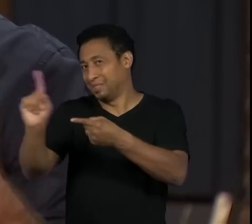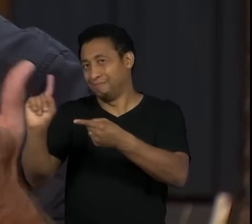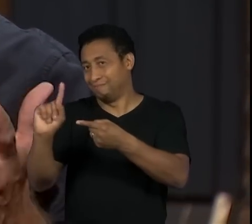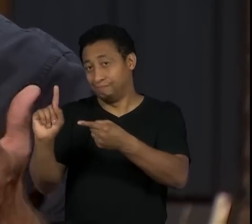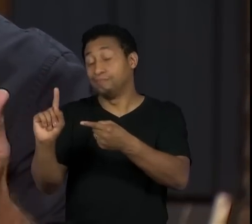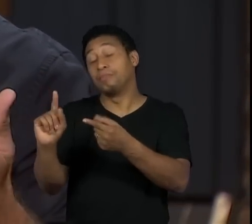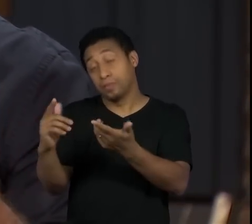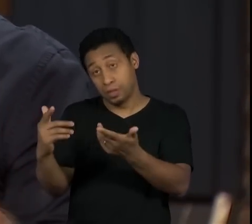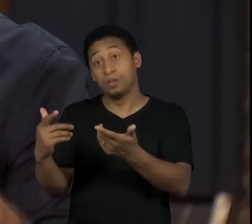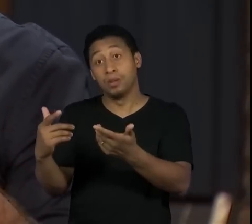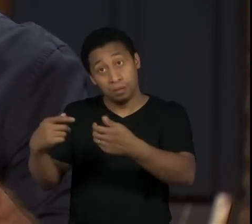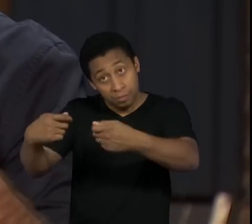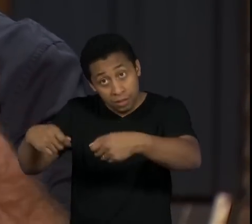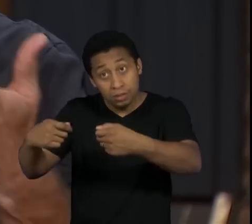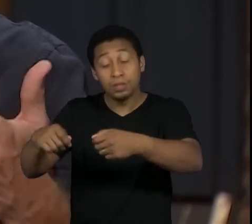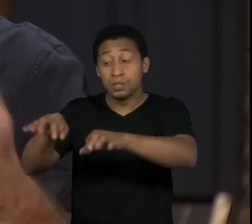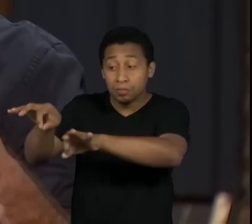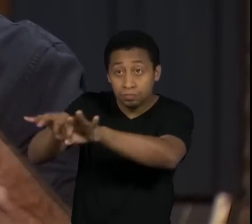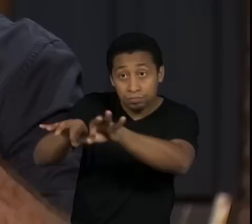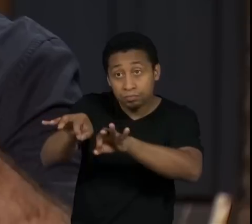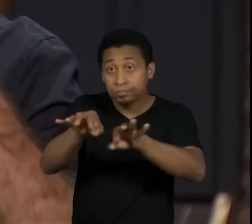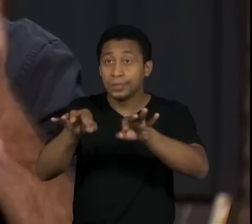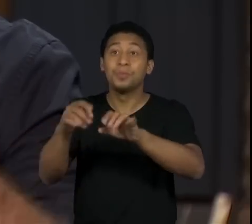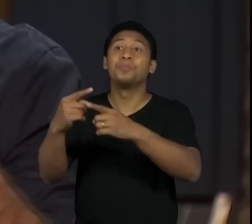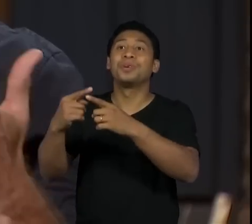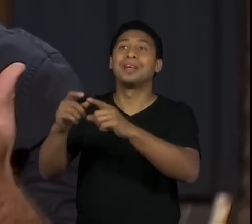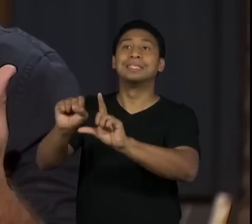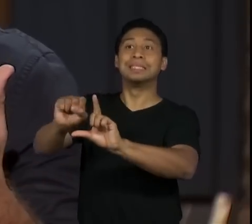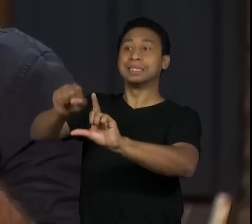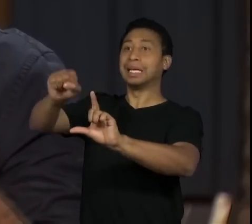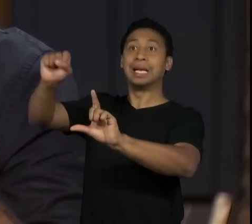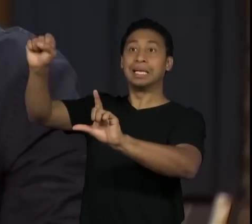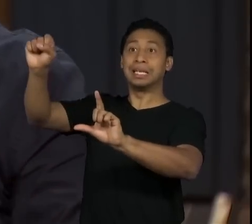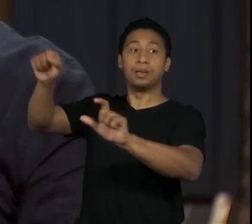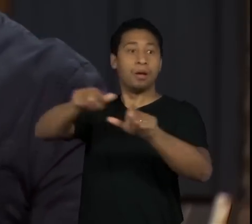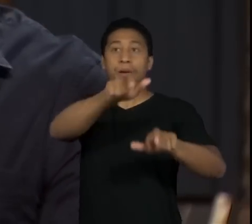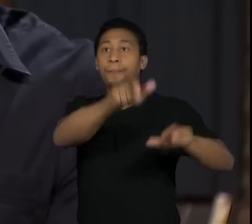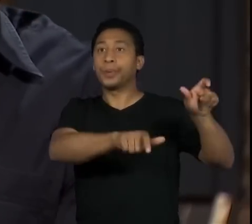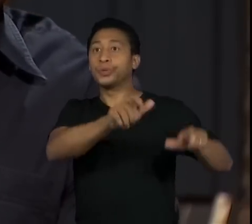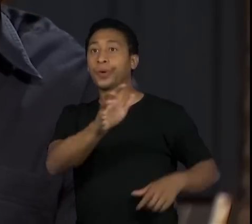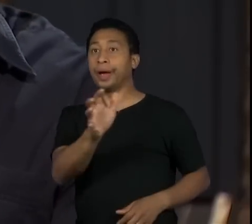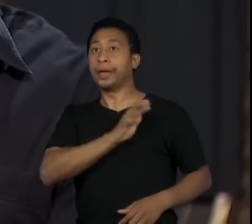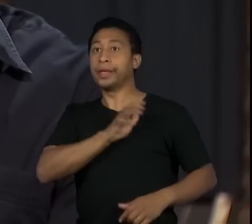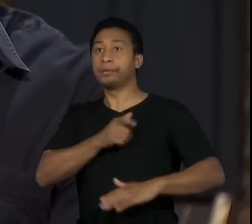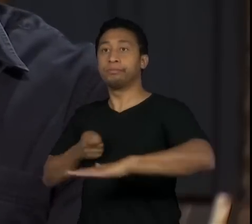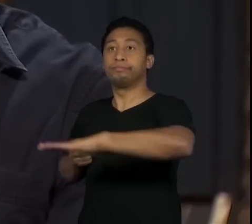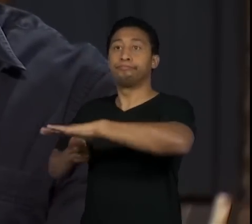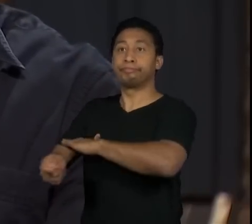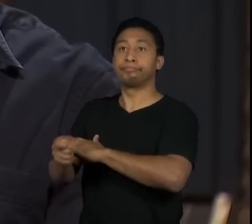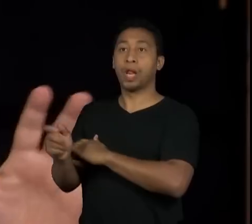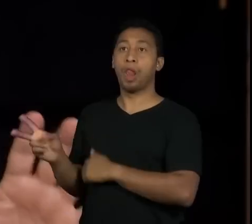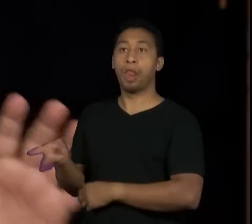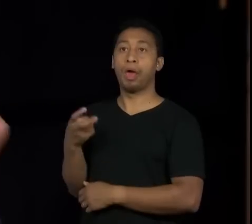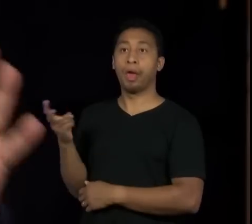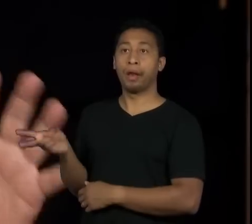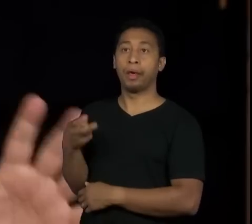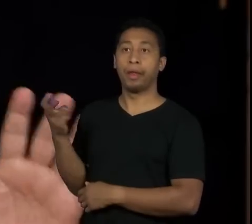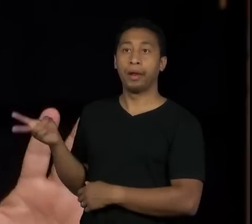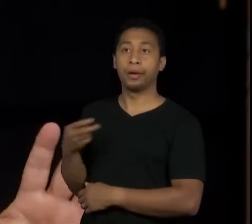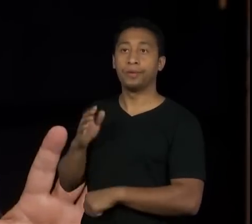essa necessidade que algumas pessoas têm de ganhar dinheiro sem fazer nada. Veja, Thais, que hoje não em dia tem no nada Brasil, a ver